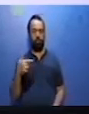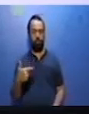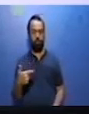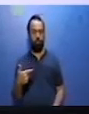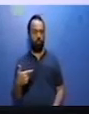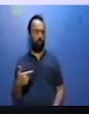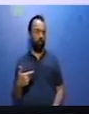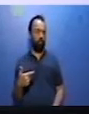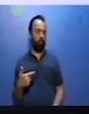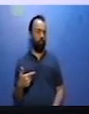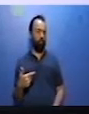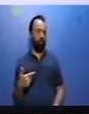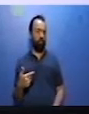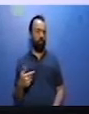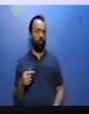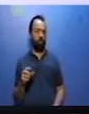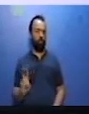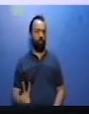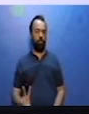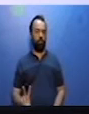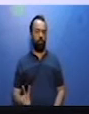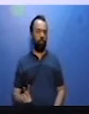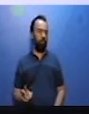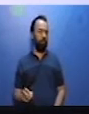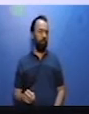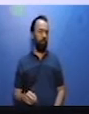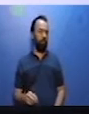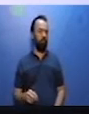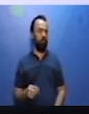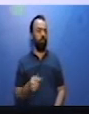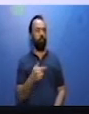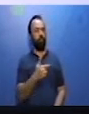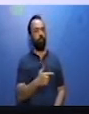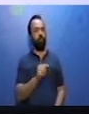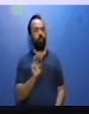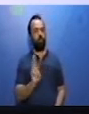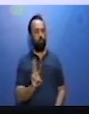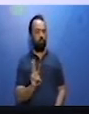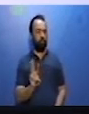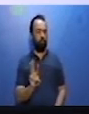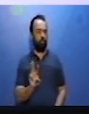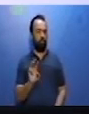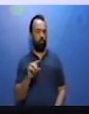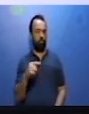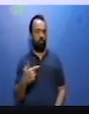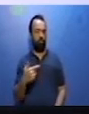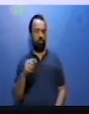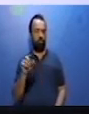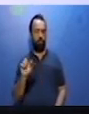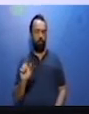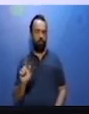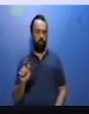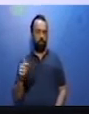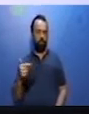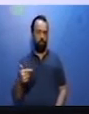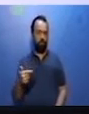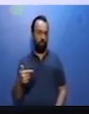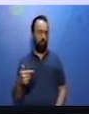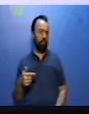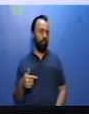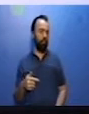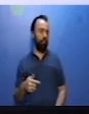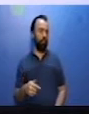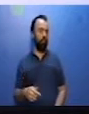7 a minha dívida aumentar não é o seu gastei se eu tinha eu já devia três gastei